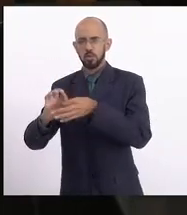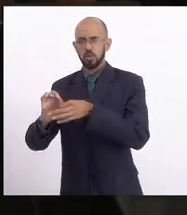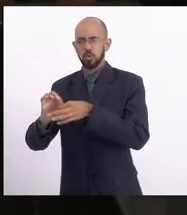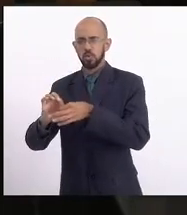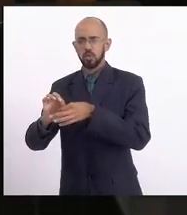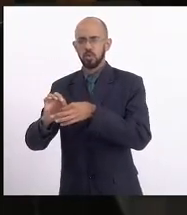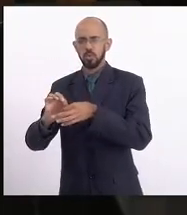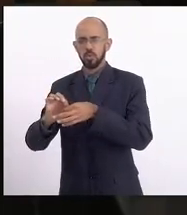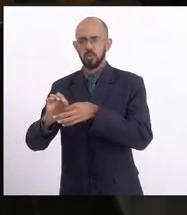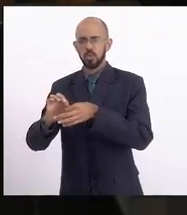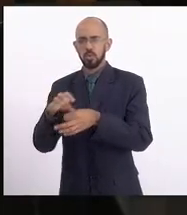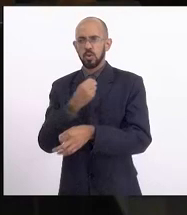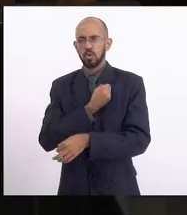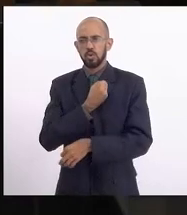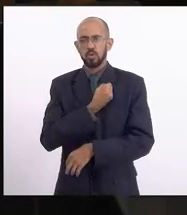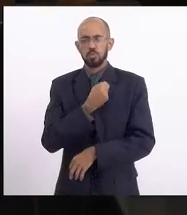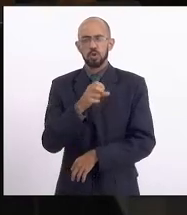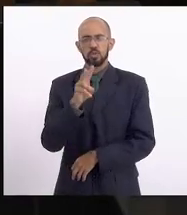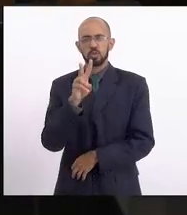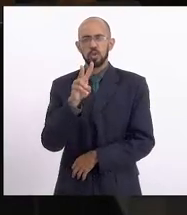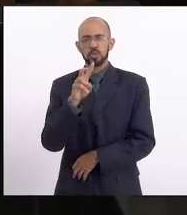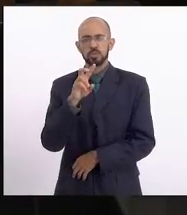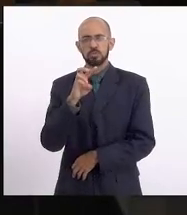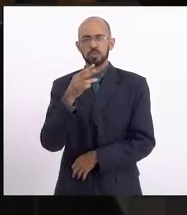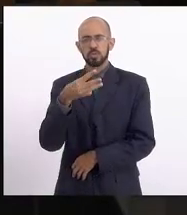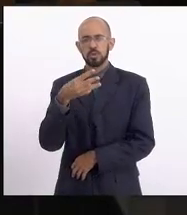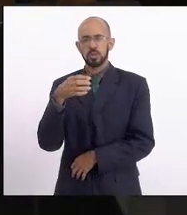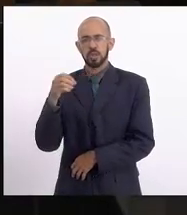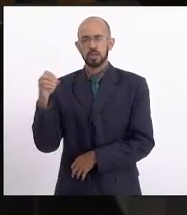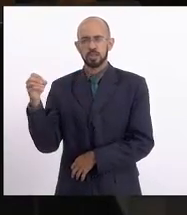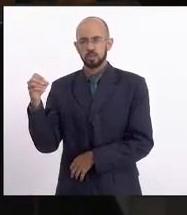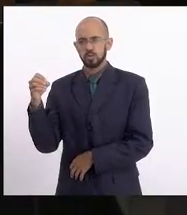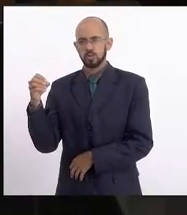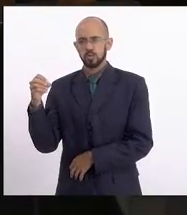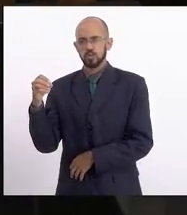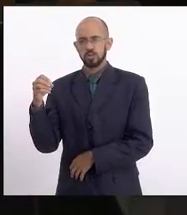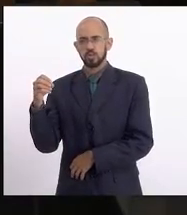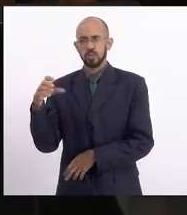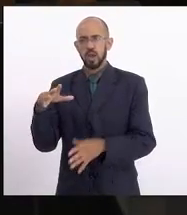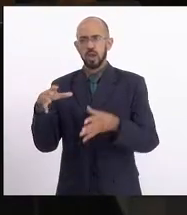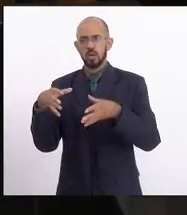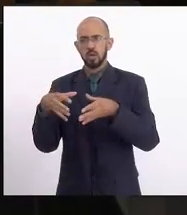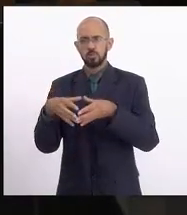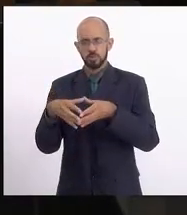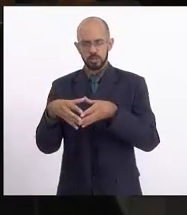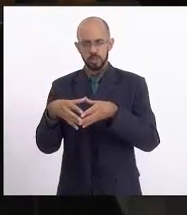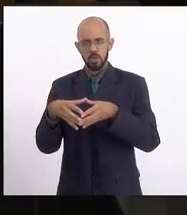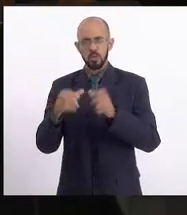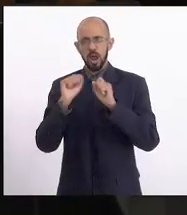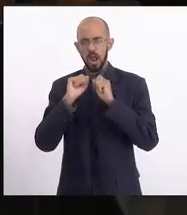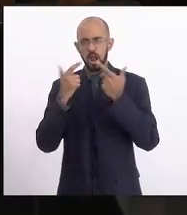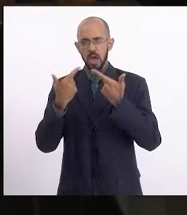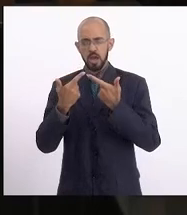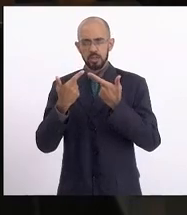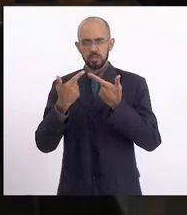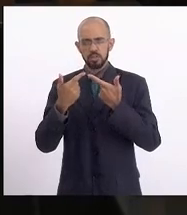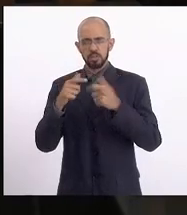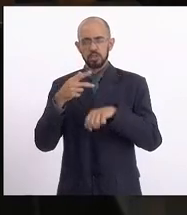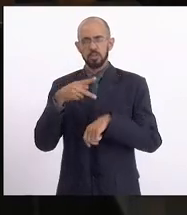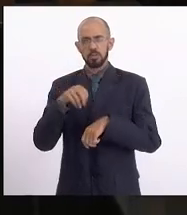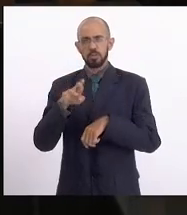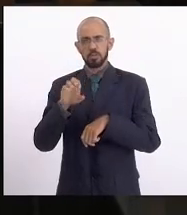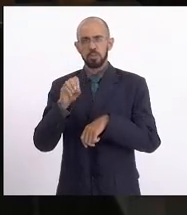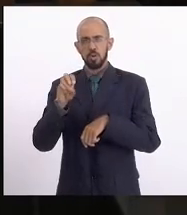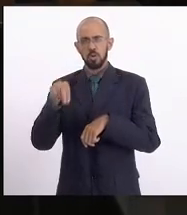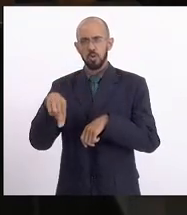Número 2300, que a Comissão de Defesa do Consumidor da Assembleia, o PROCON, fiscalizem,